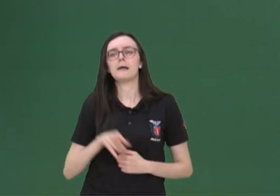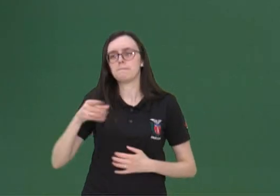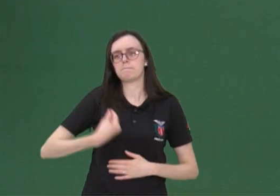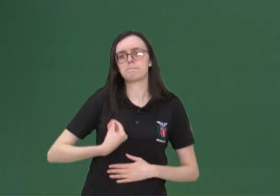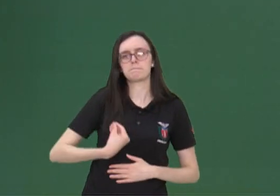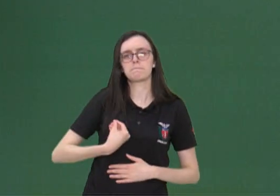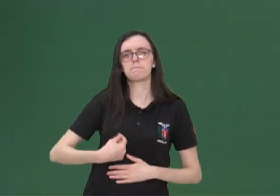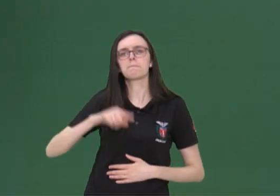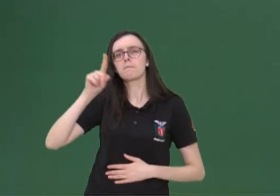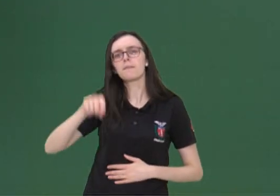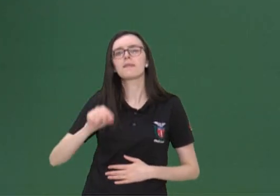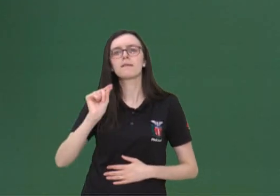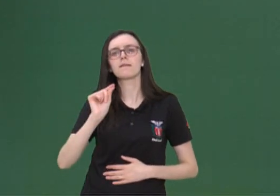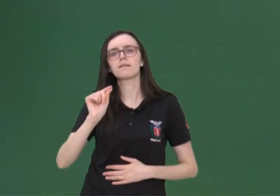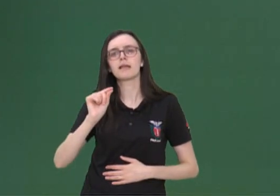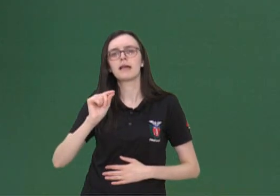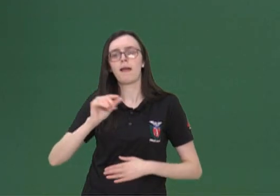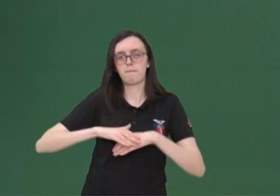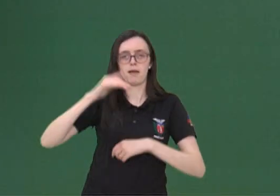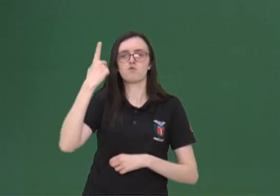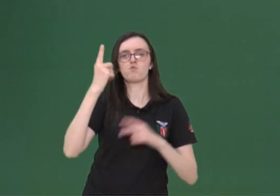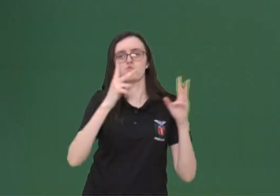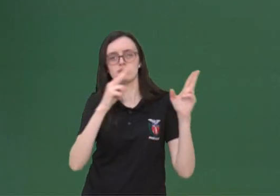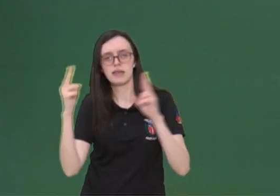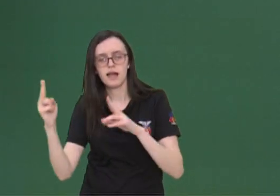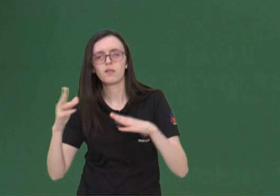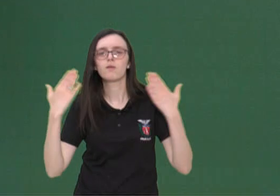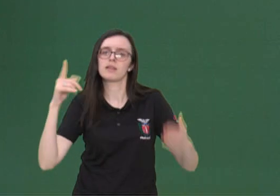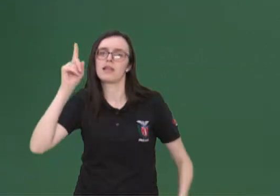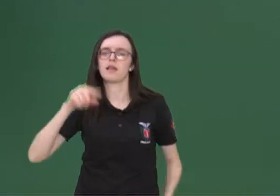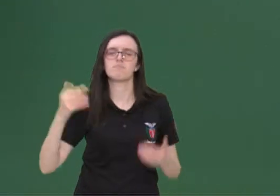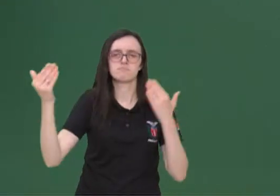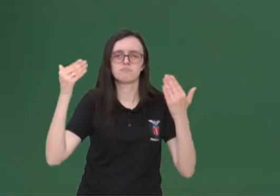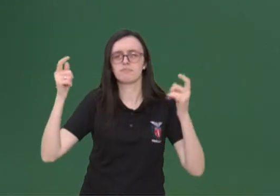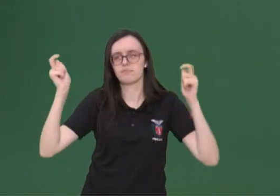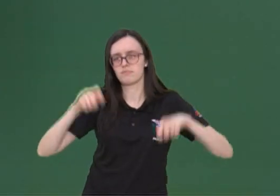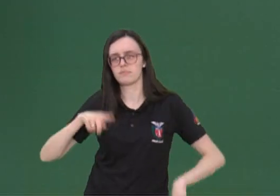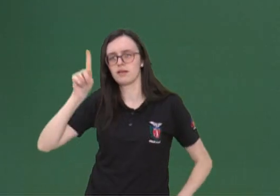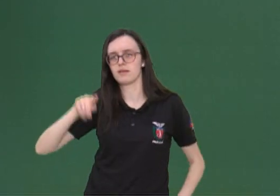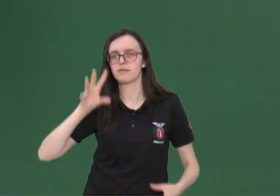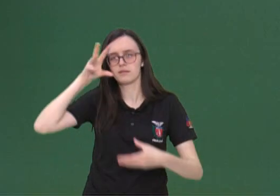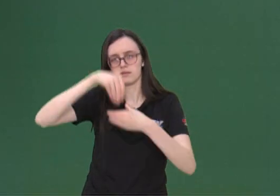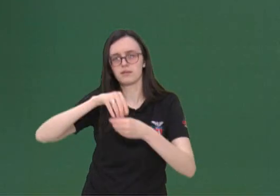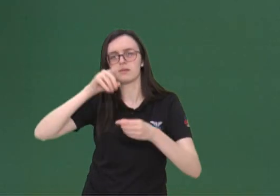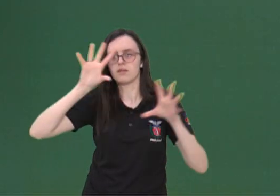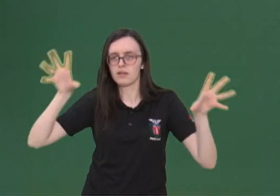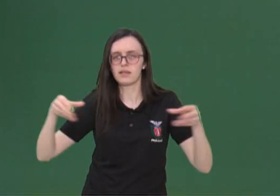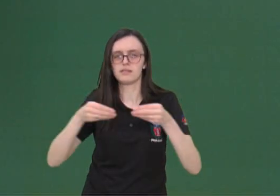em mais do que um seriado, então pode ter essa comparação na resenha.